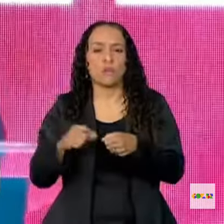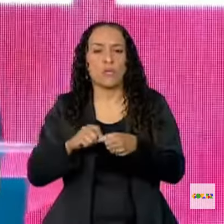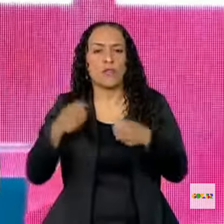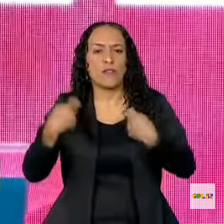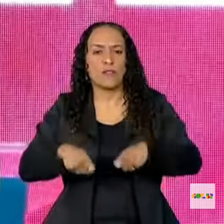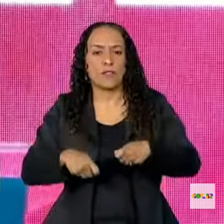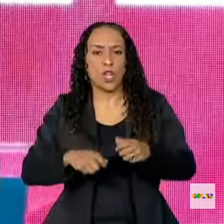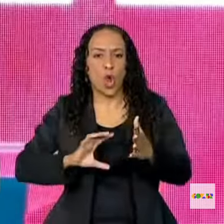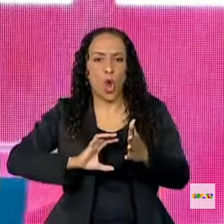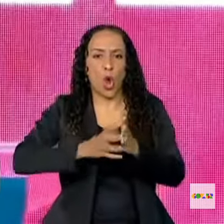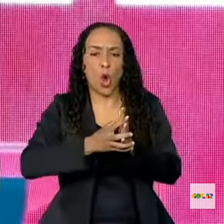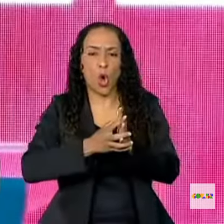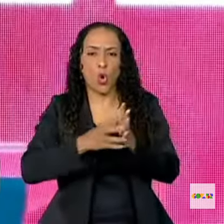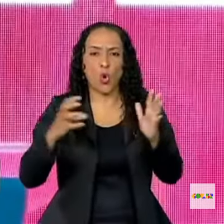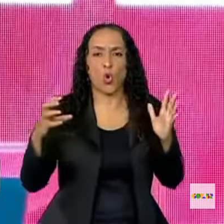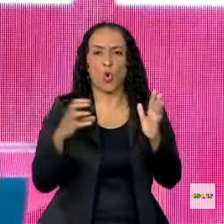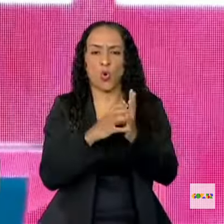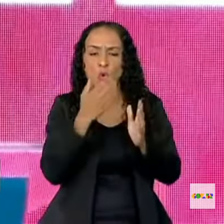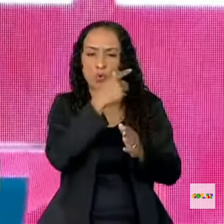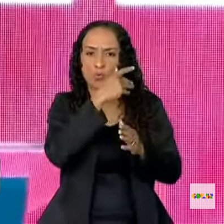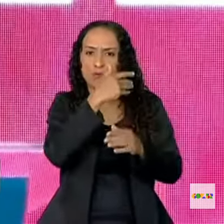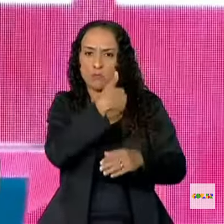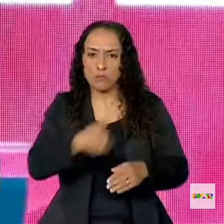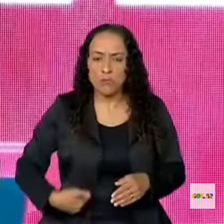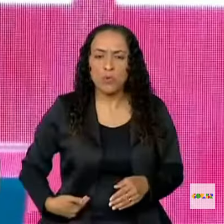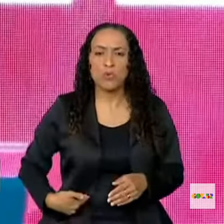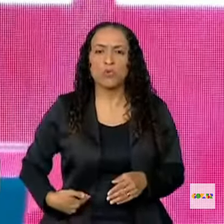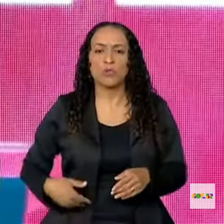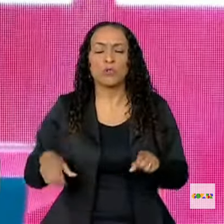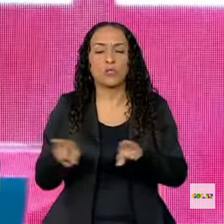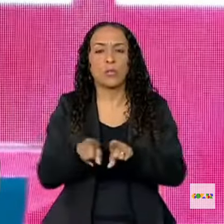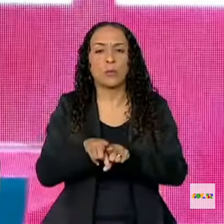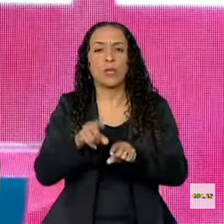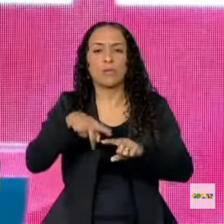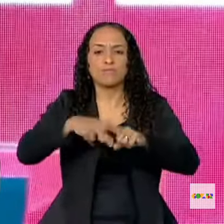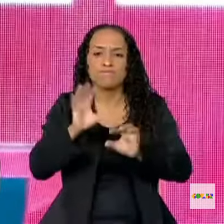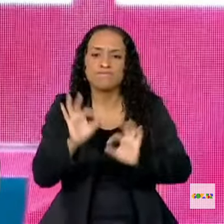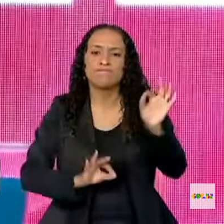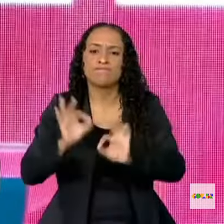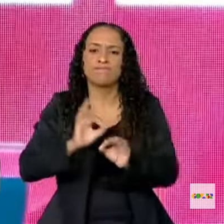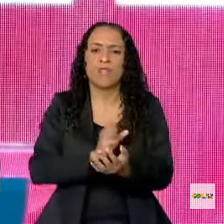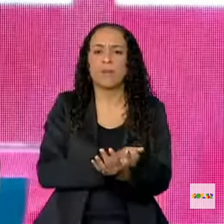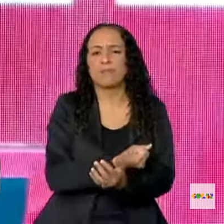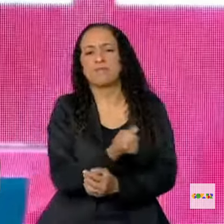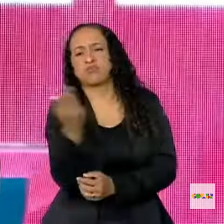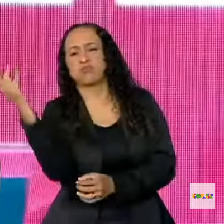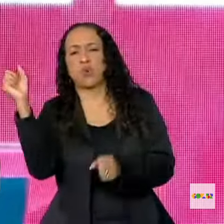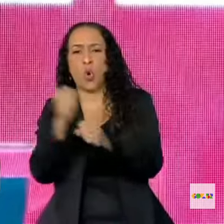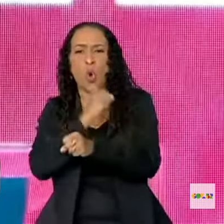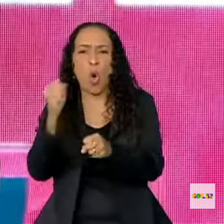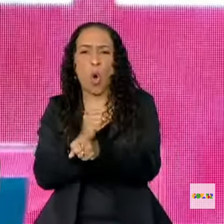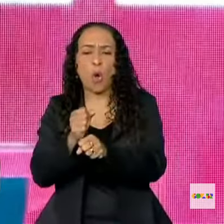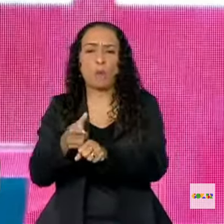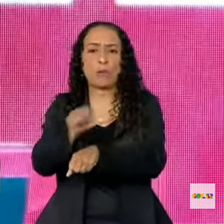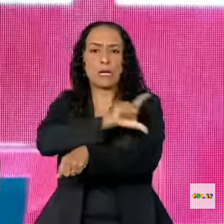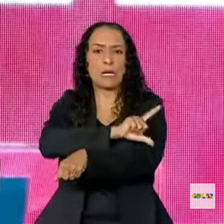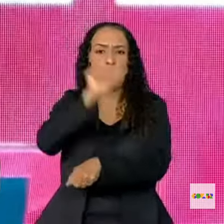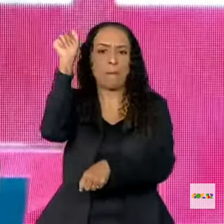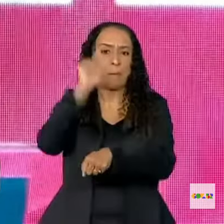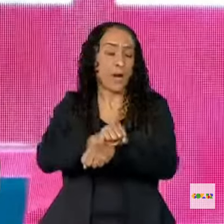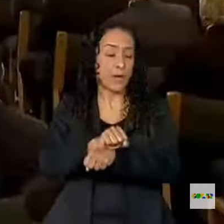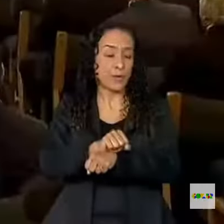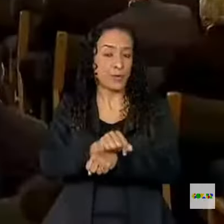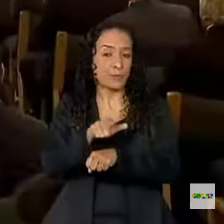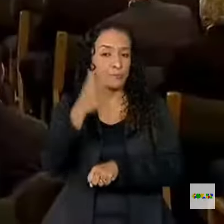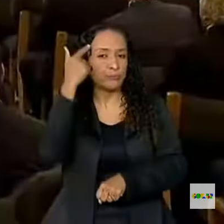público para colocar o ministério e precisamos reconstruir milhares de obras que tinham sido paradas só para vocês terem